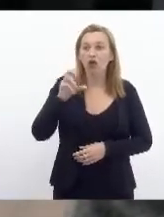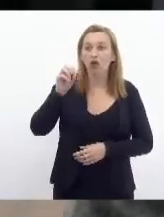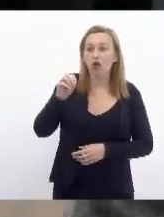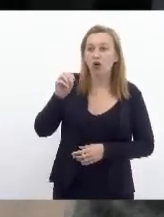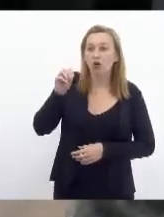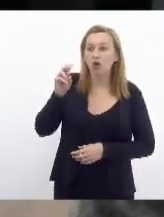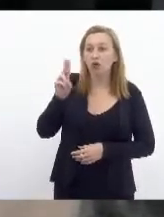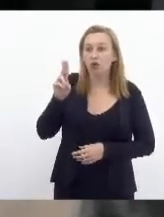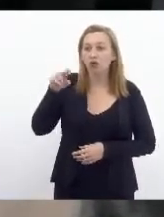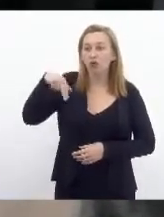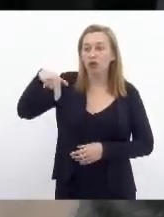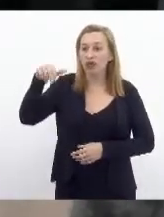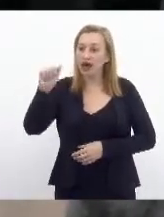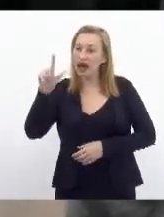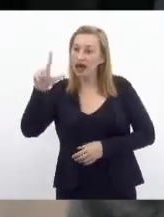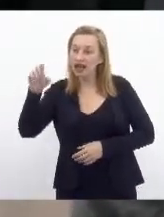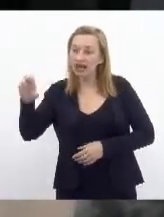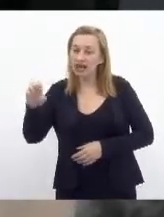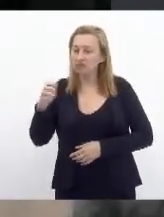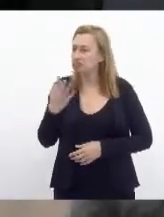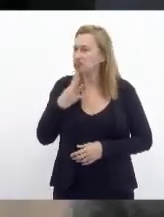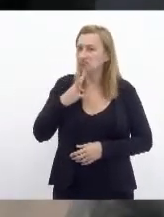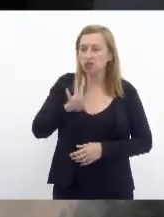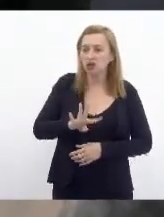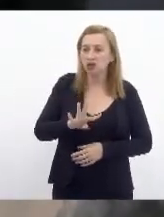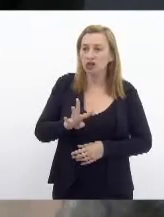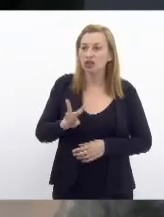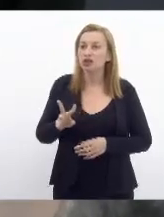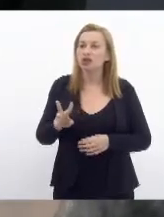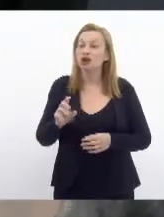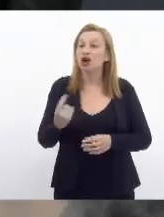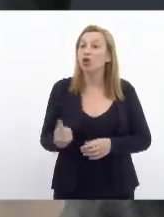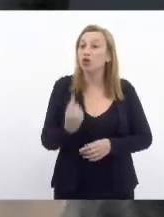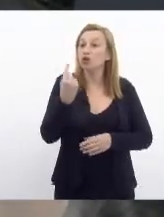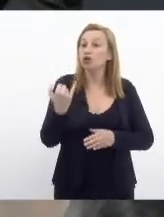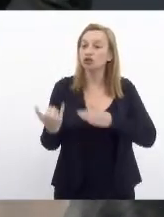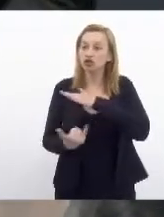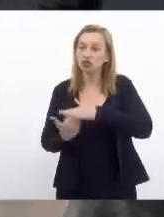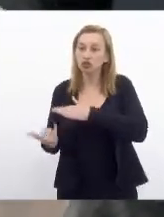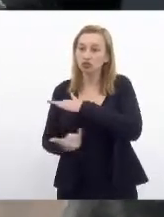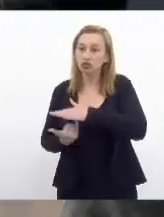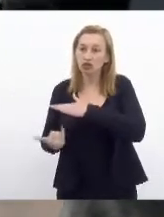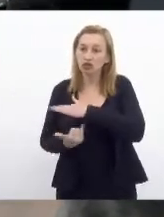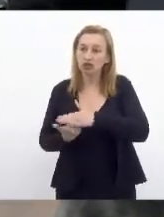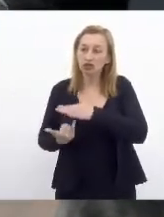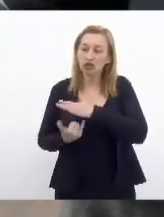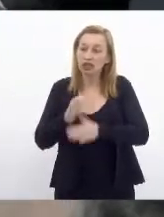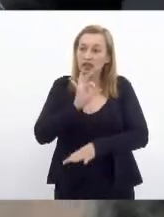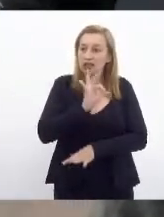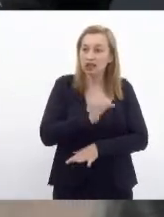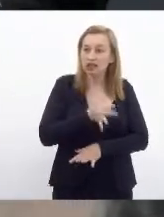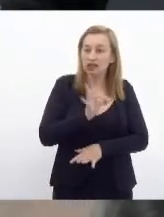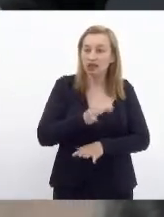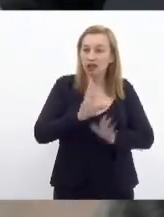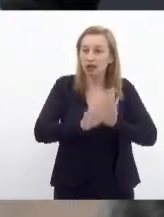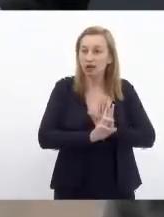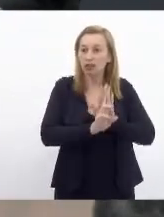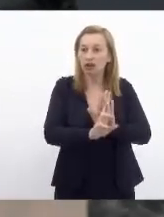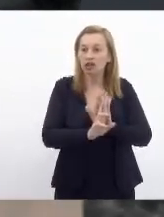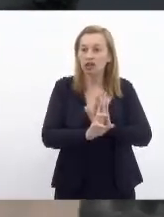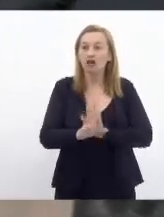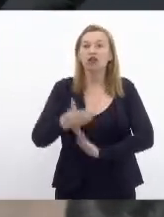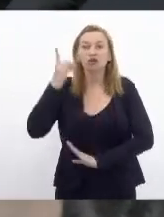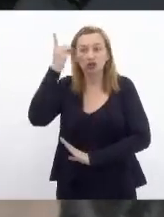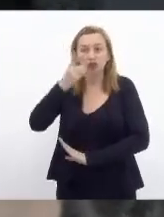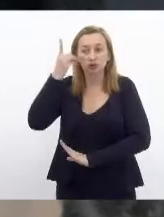nos procure. É a única instituição, entidade legitimada para representar tanto os